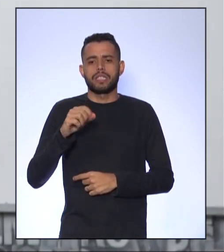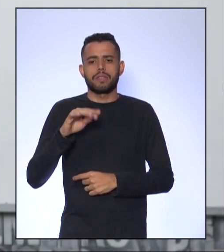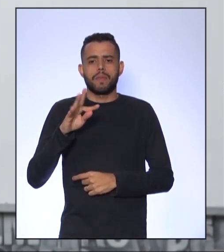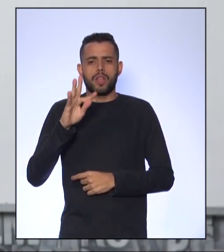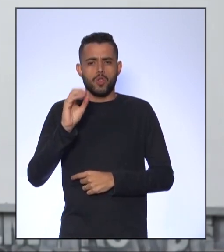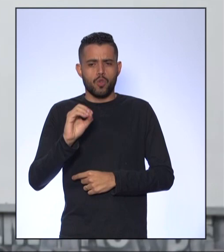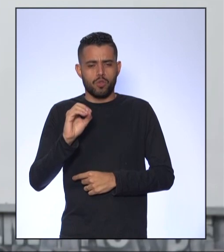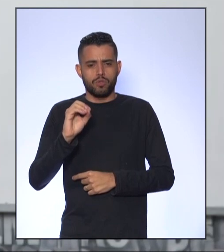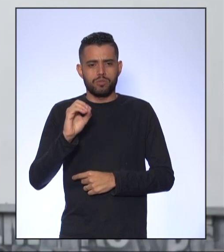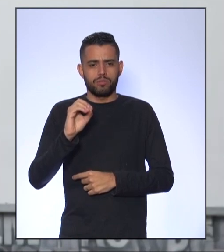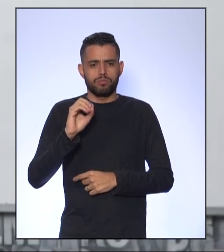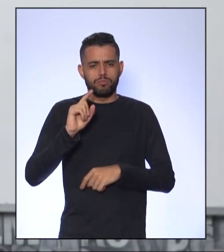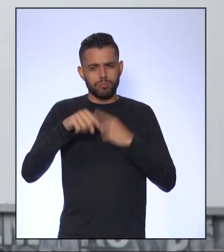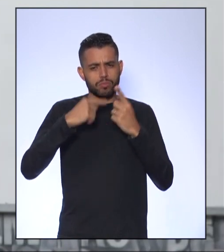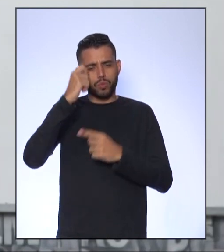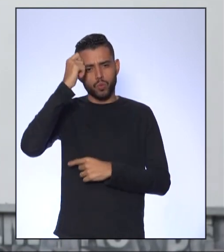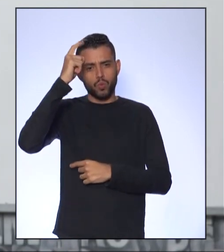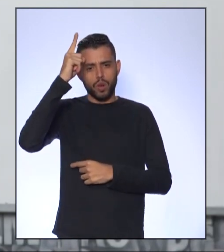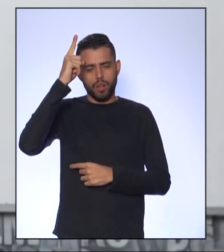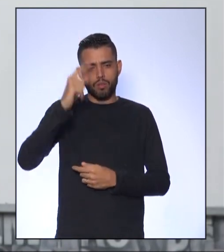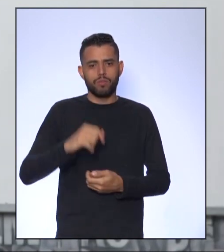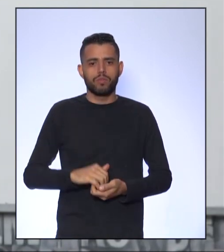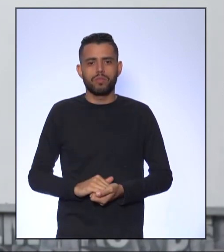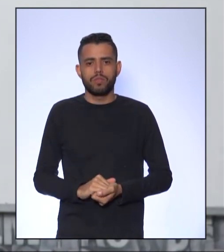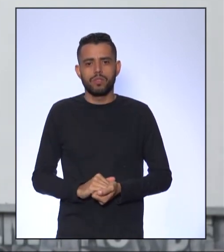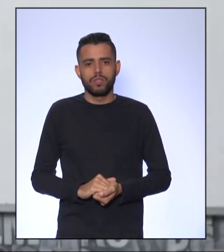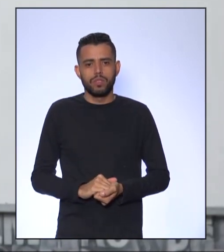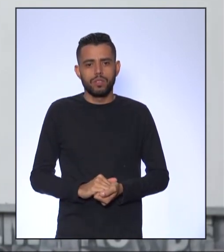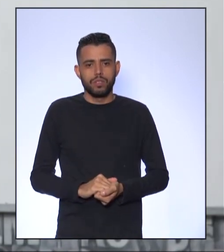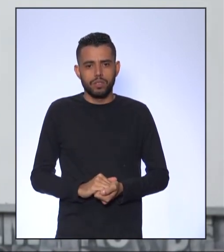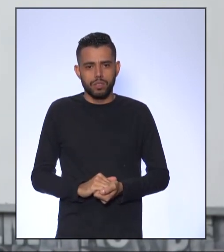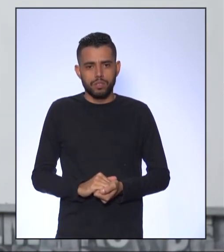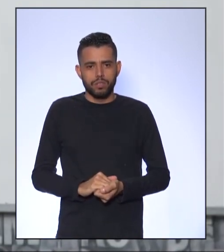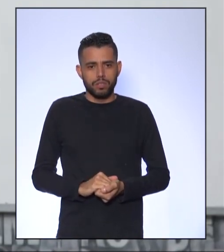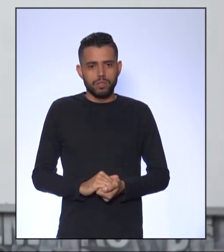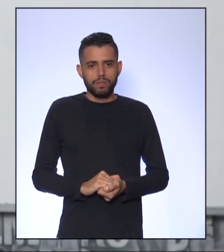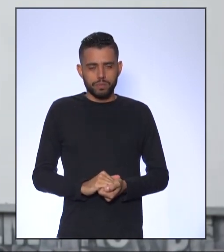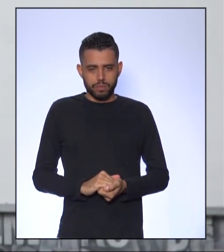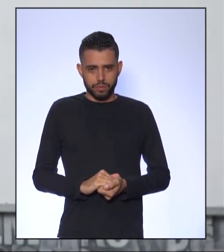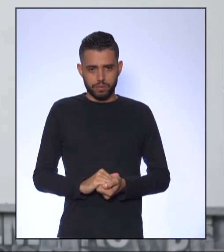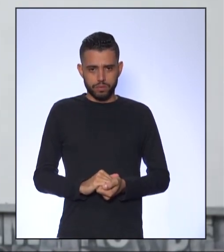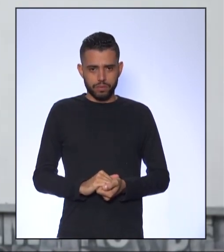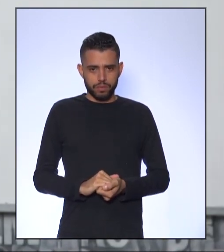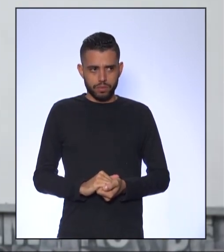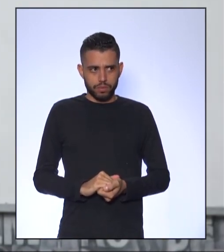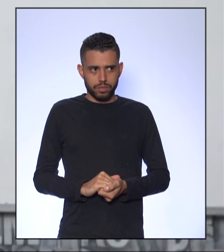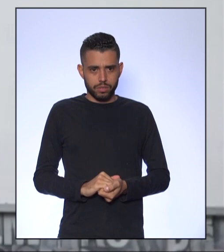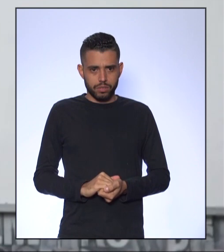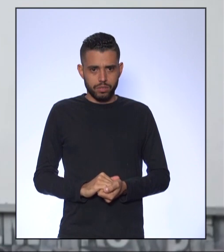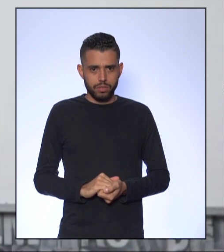cultural, vamos demarcar aqui, nós vamos ter